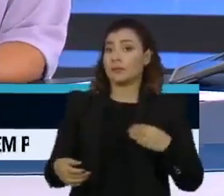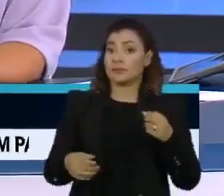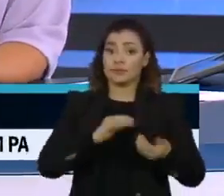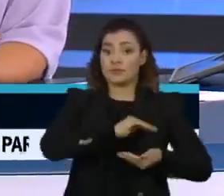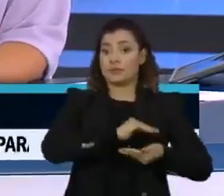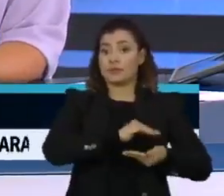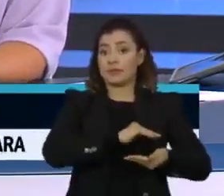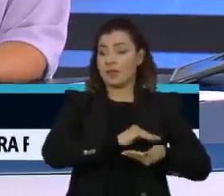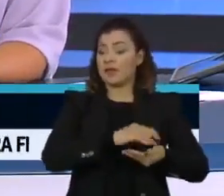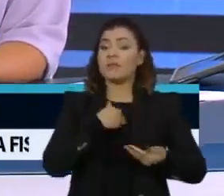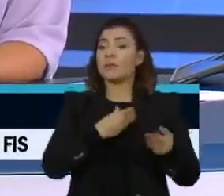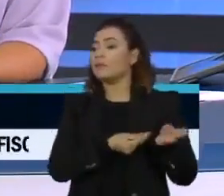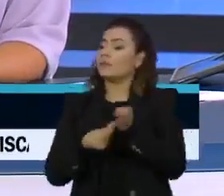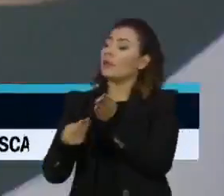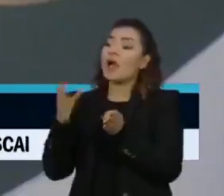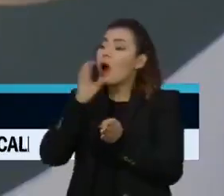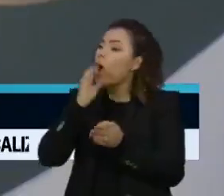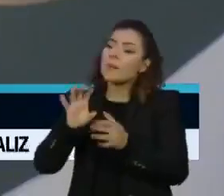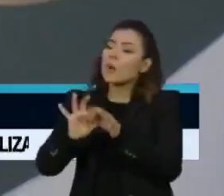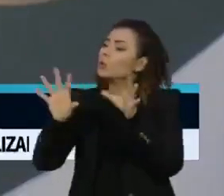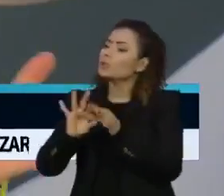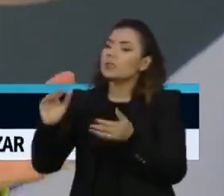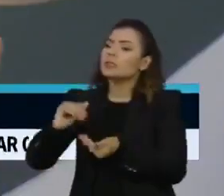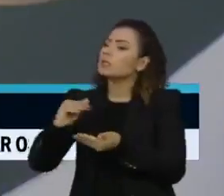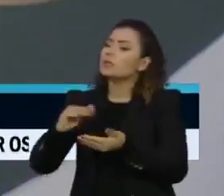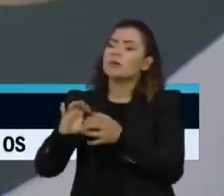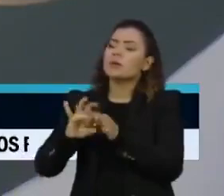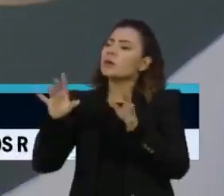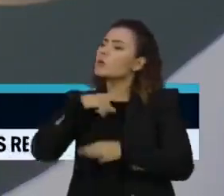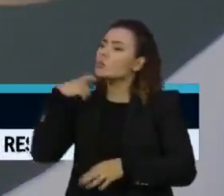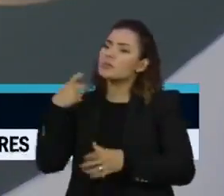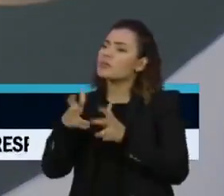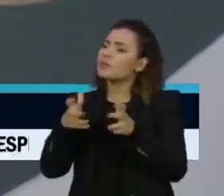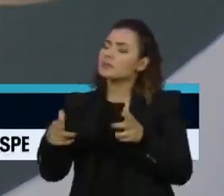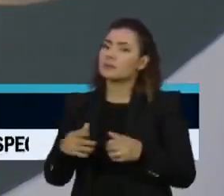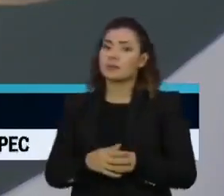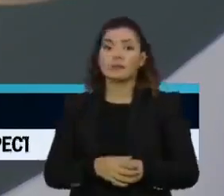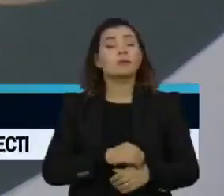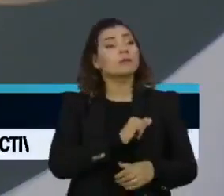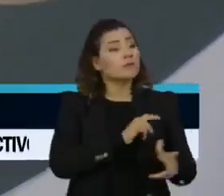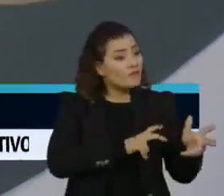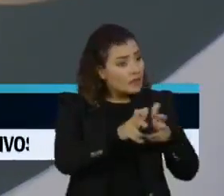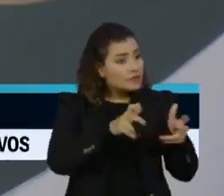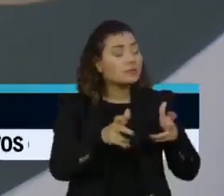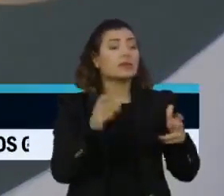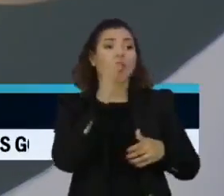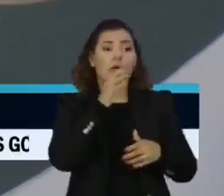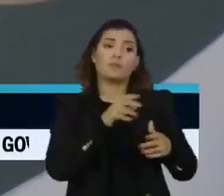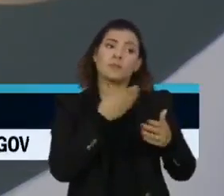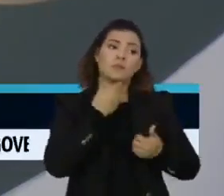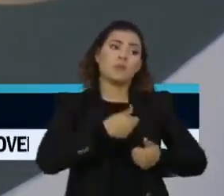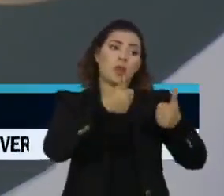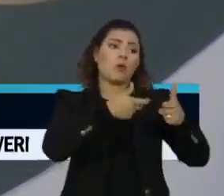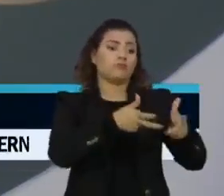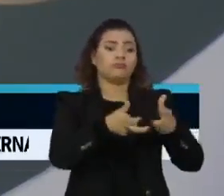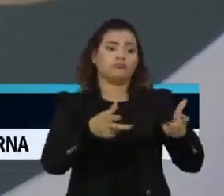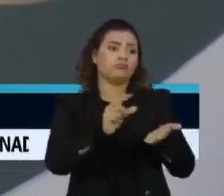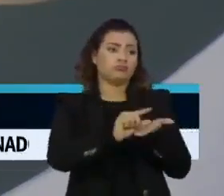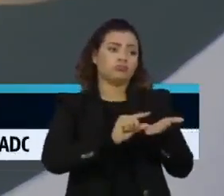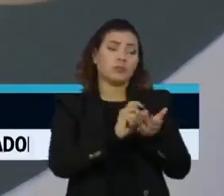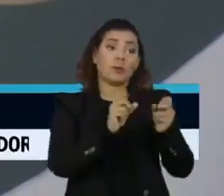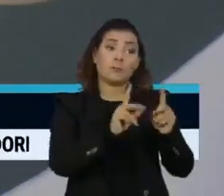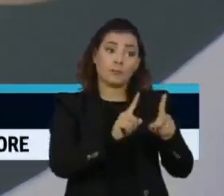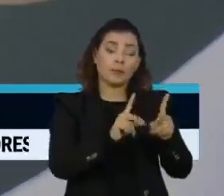do STF para autorização da Sputnik ver olha a gente tem falado quanto mais vacinas o melhor para todo mundo